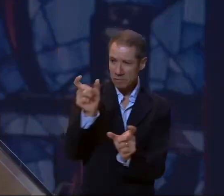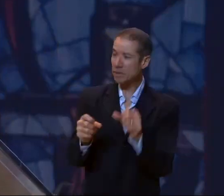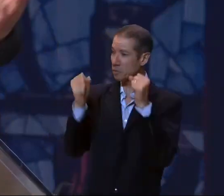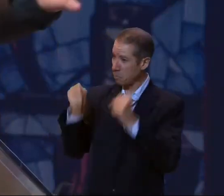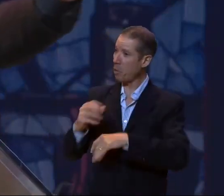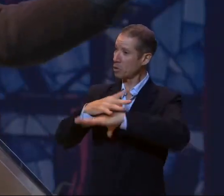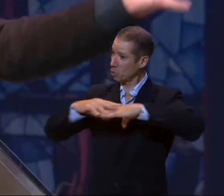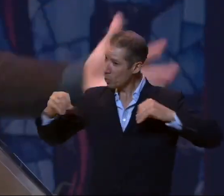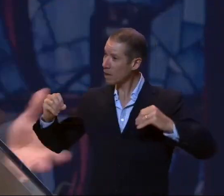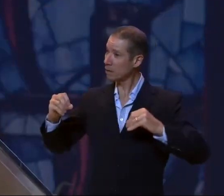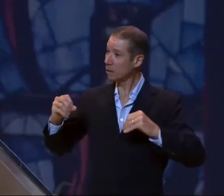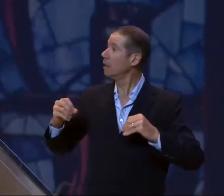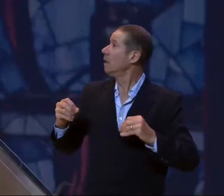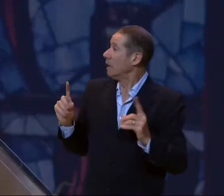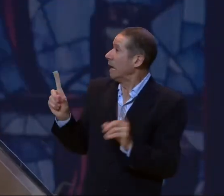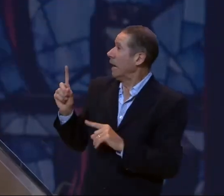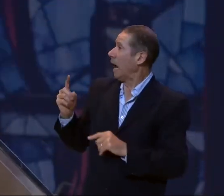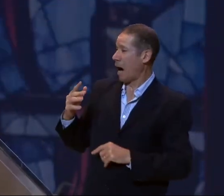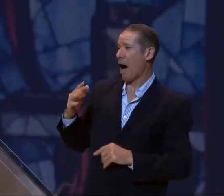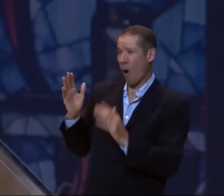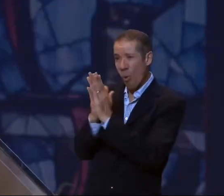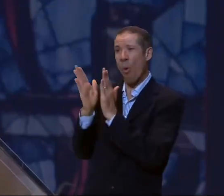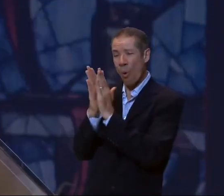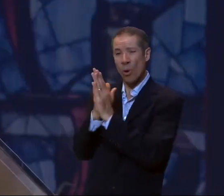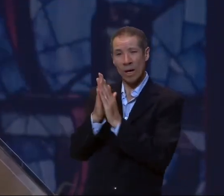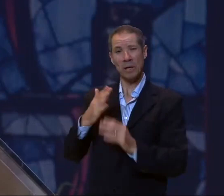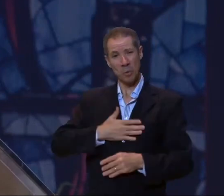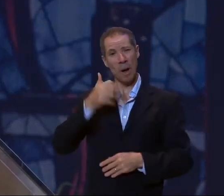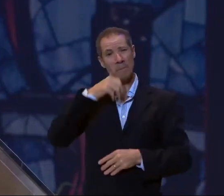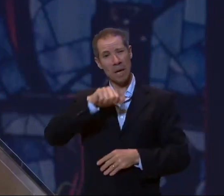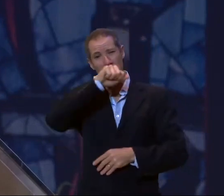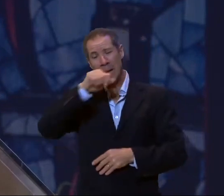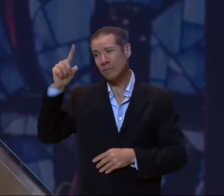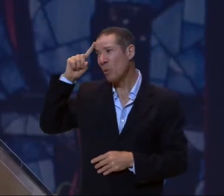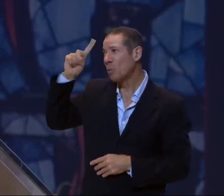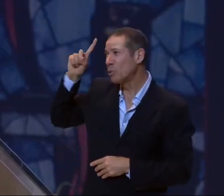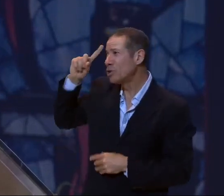ser curadas. Eu falei: como não? Estou orando pela minha mãe todo dia.